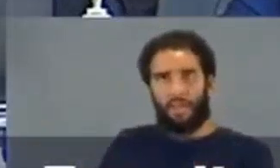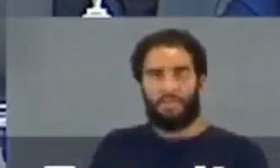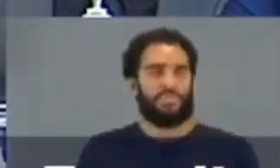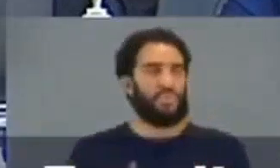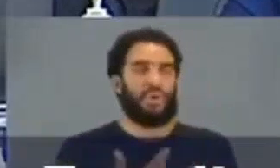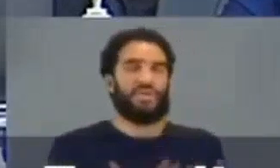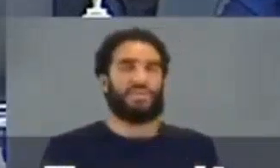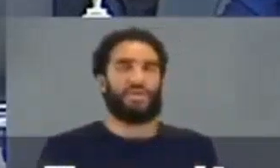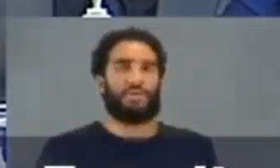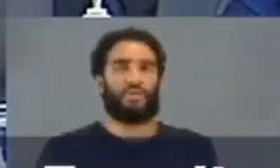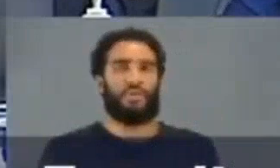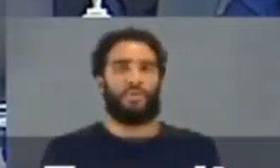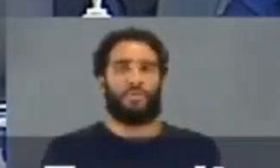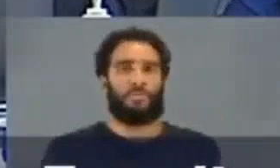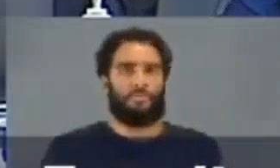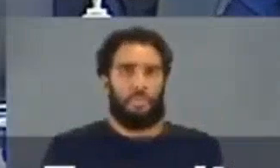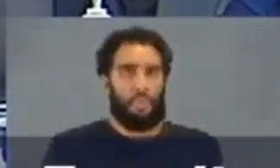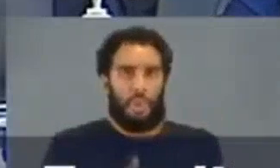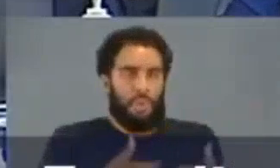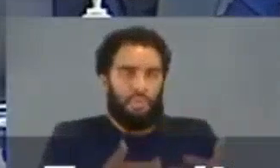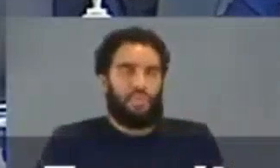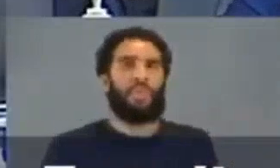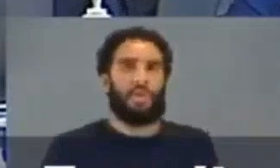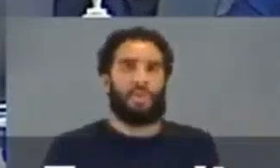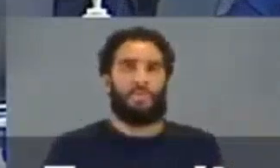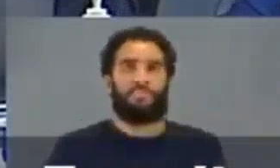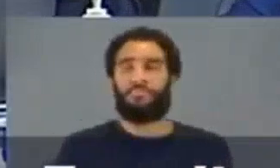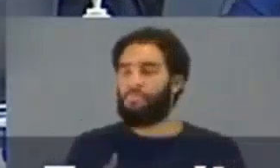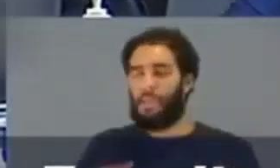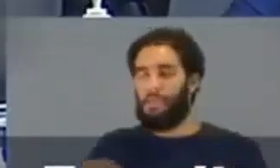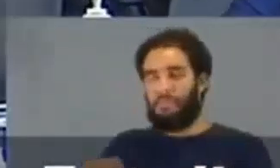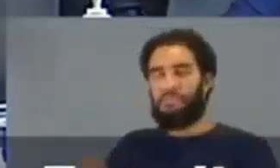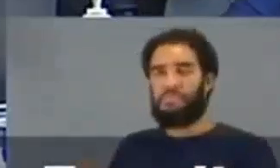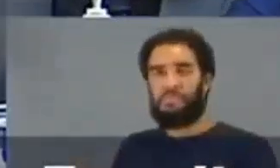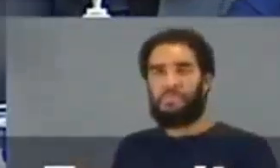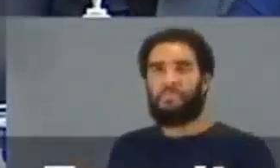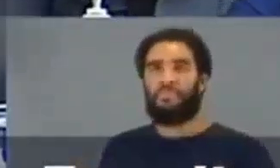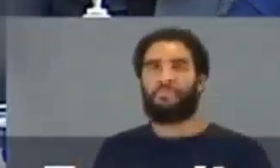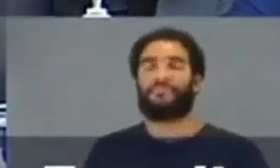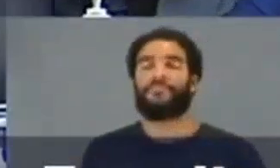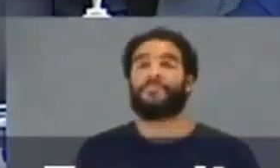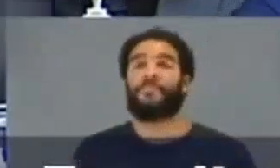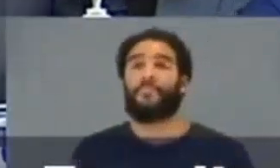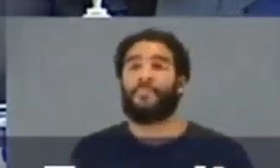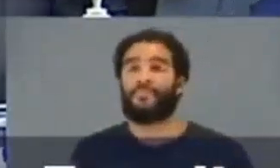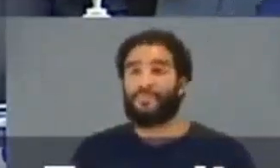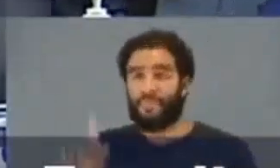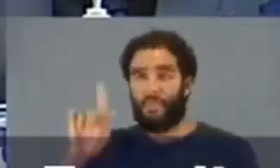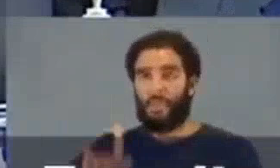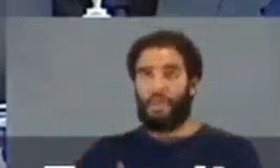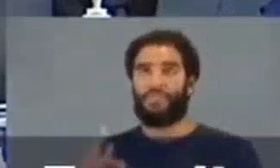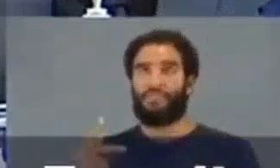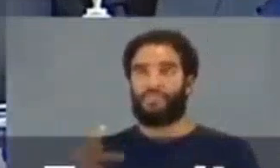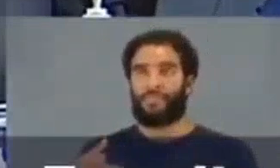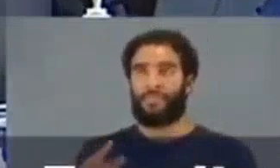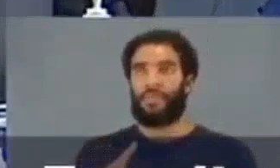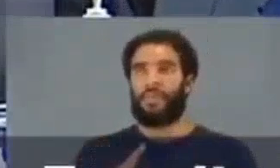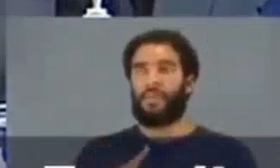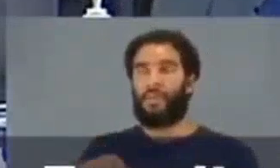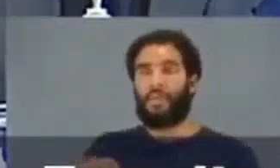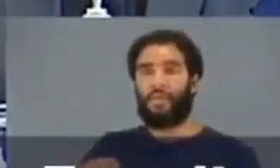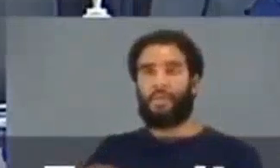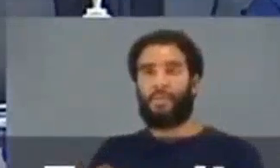quê? Porque eu não quis. O senhor recusou, então, essa indicação. Na sua gestão, tem um servidor, que é o Marcelo de Ávila,